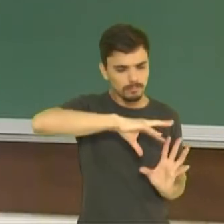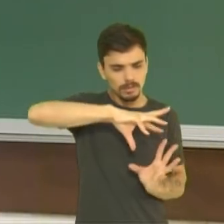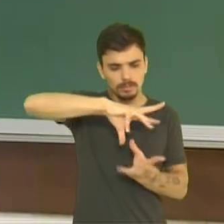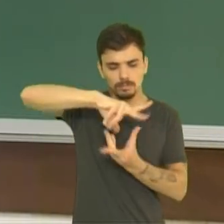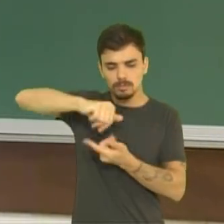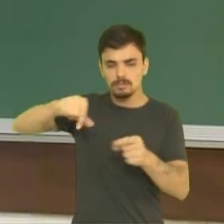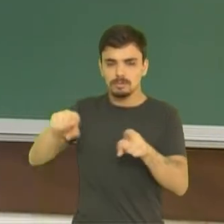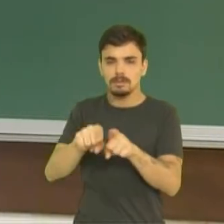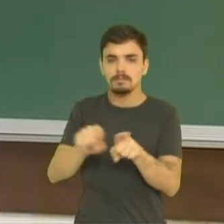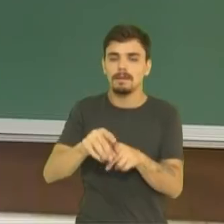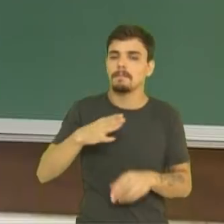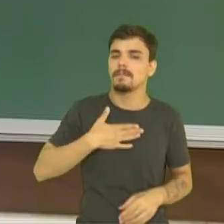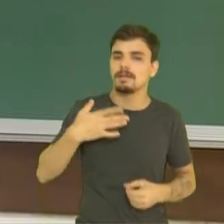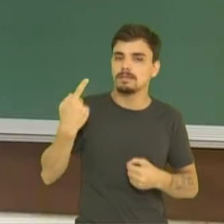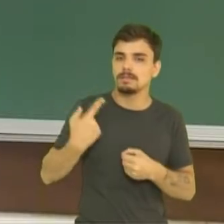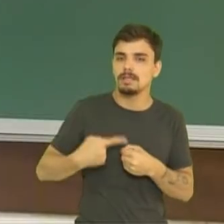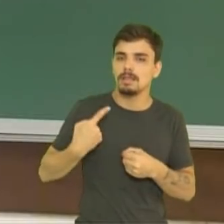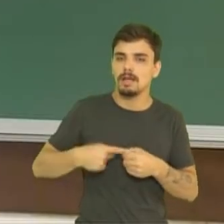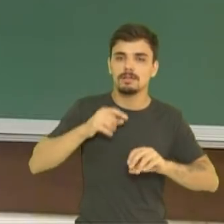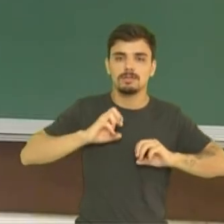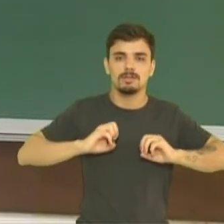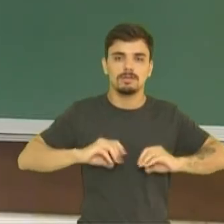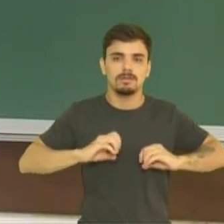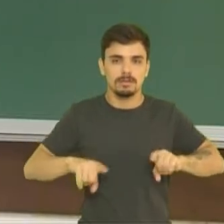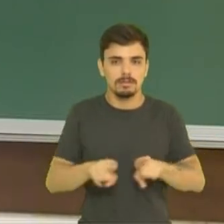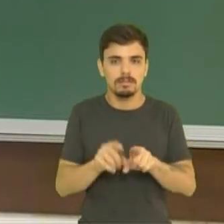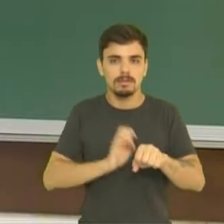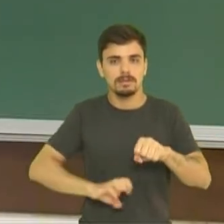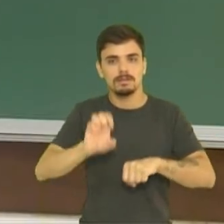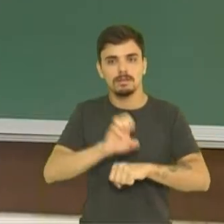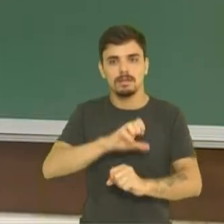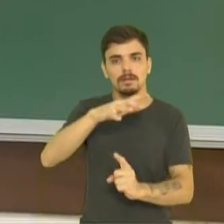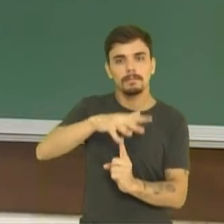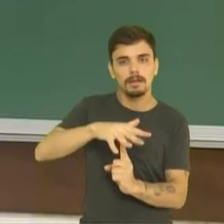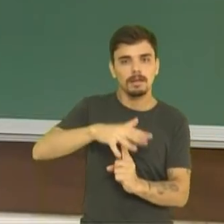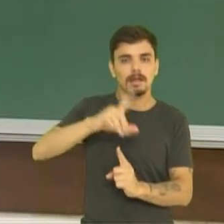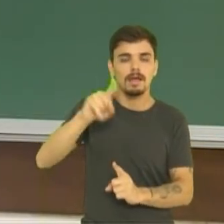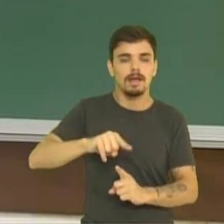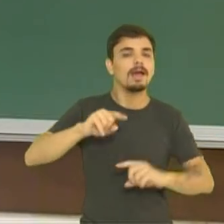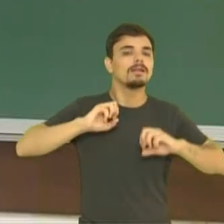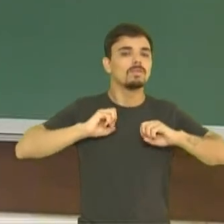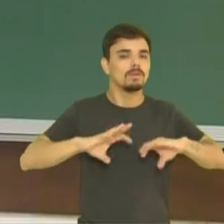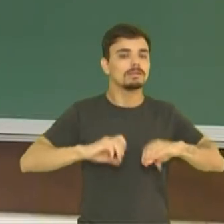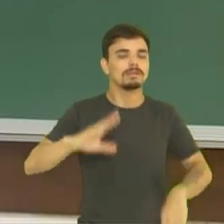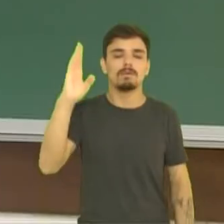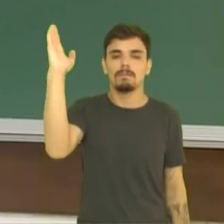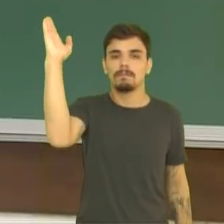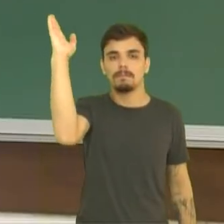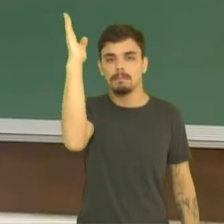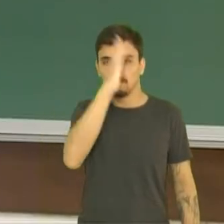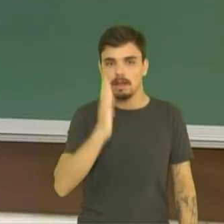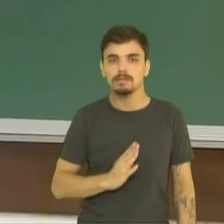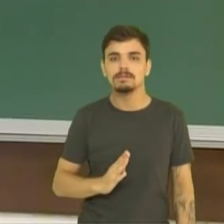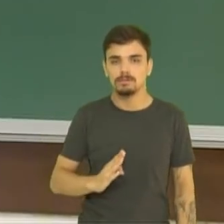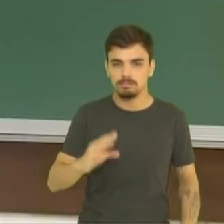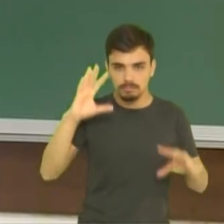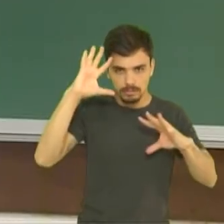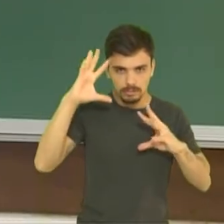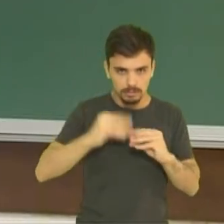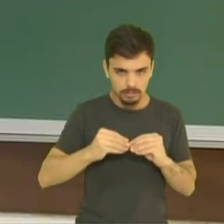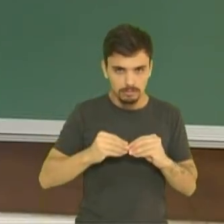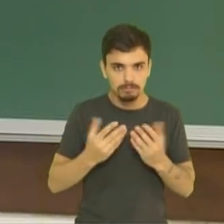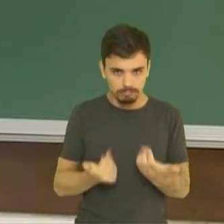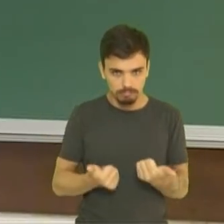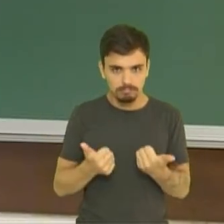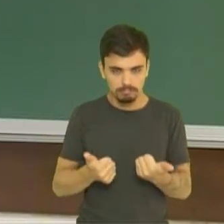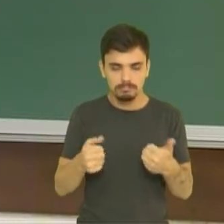falando da educação da minha cidade, não estou falando da educação do estado do Paraná, estou falando da educação do Brasil. Entenderam? Então, aqui